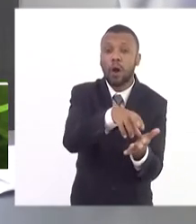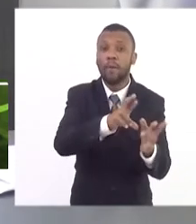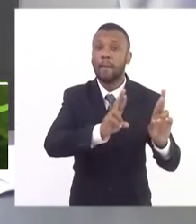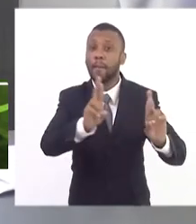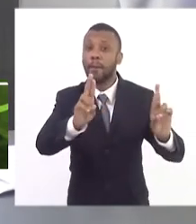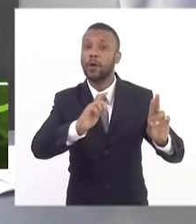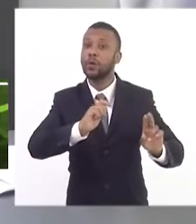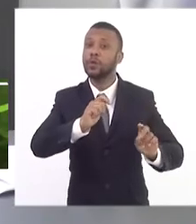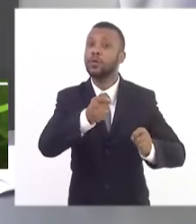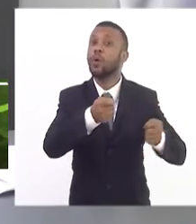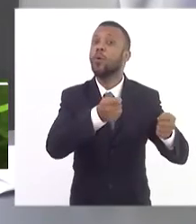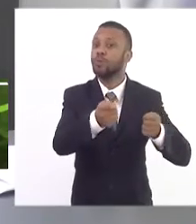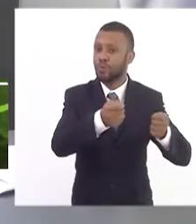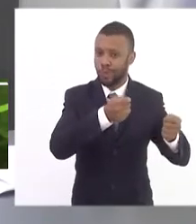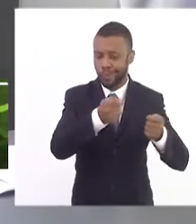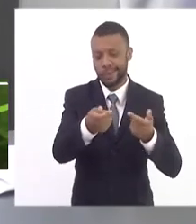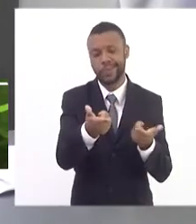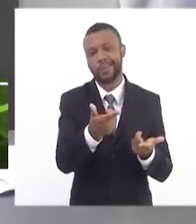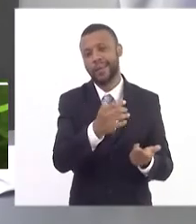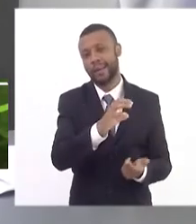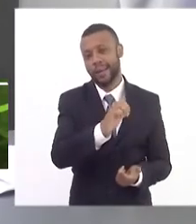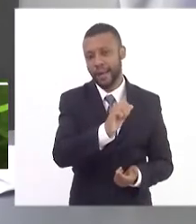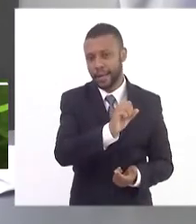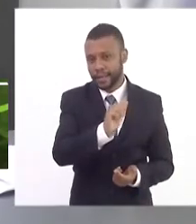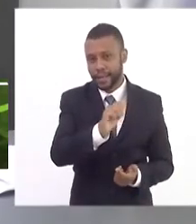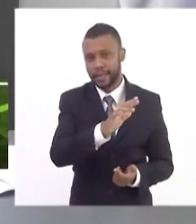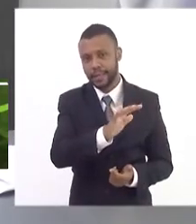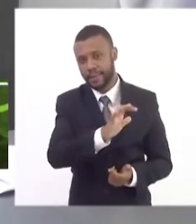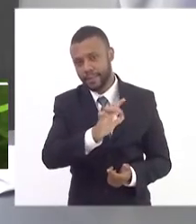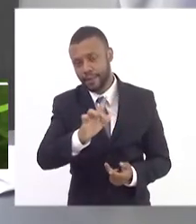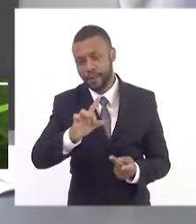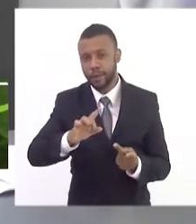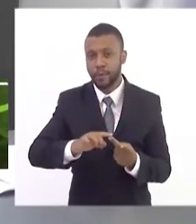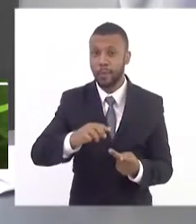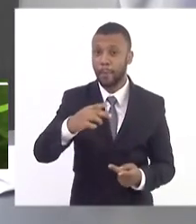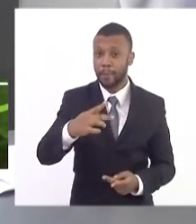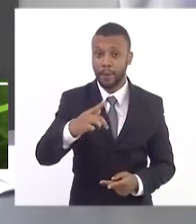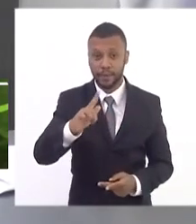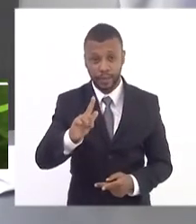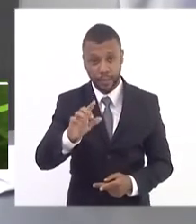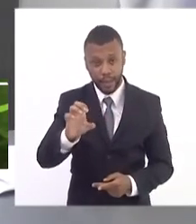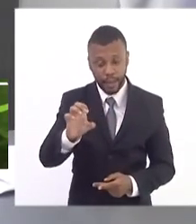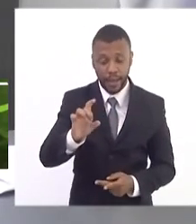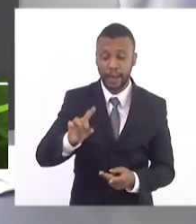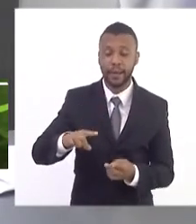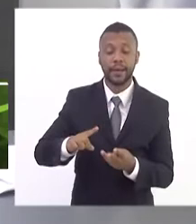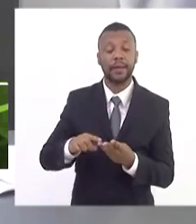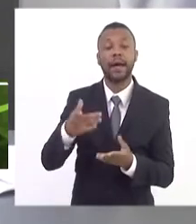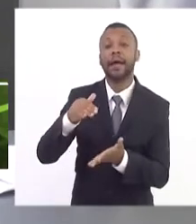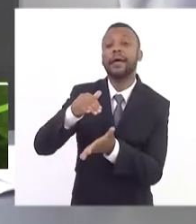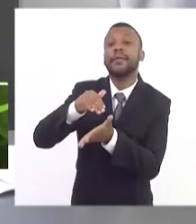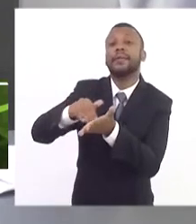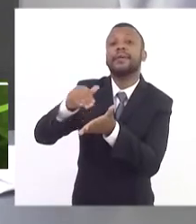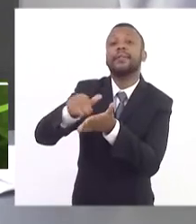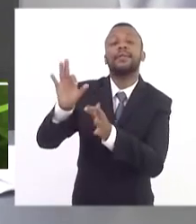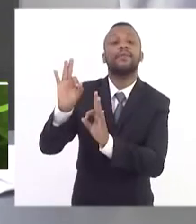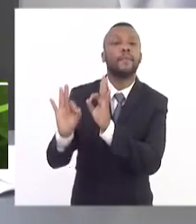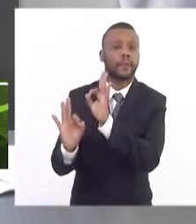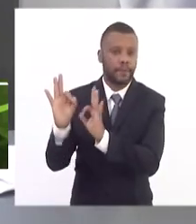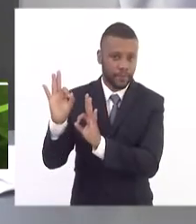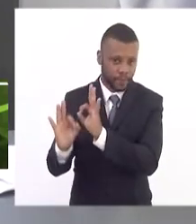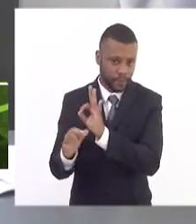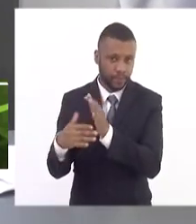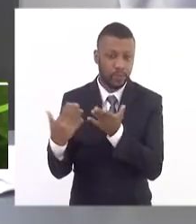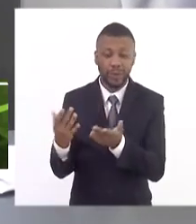Civil, Procuradoria-Geral do Estado, Secretaria de Planejamento. O TCE a gente